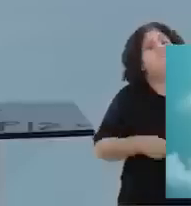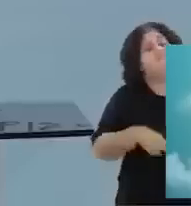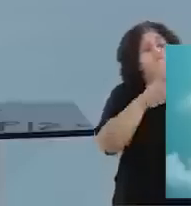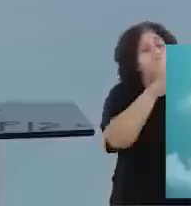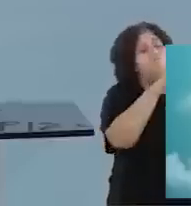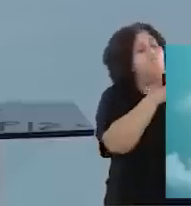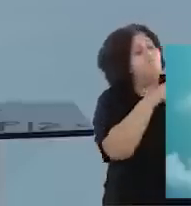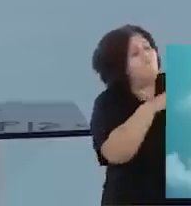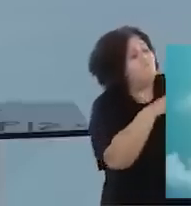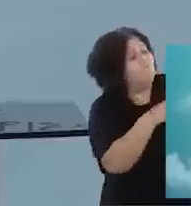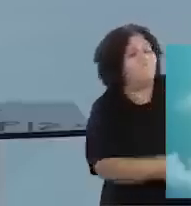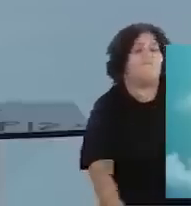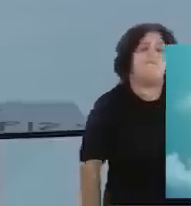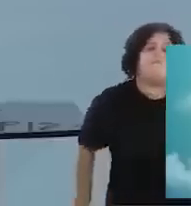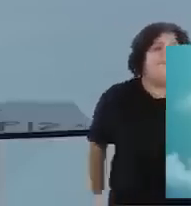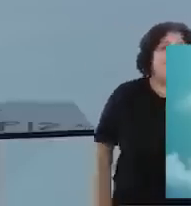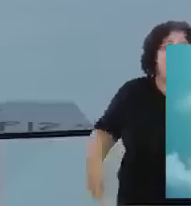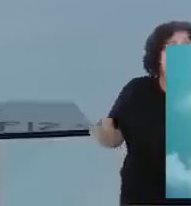Estatisticamente falando,